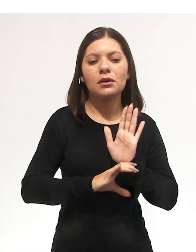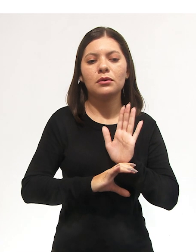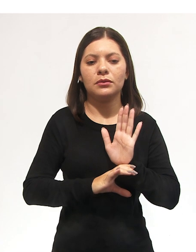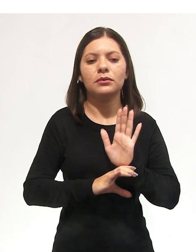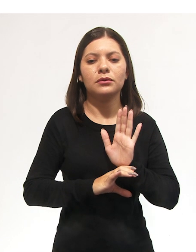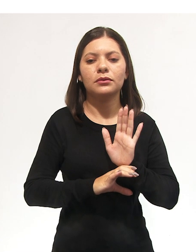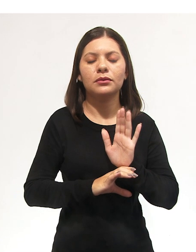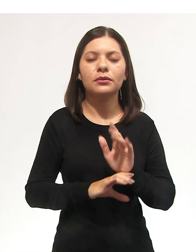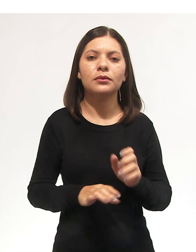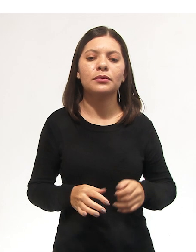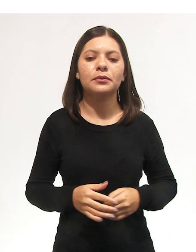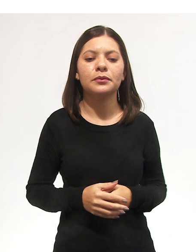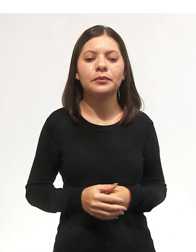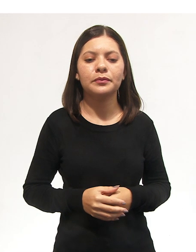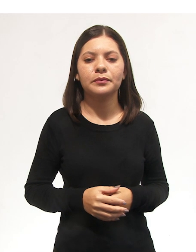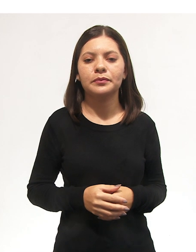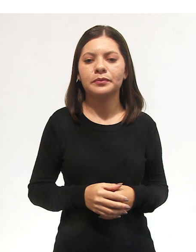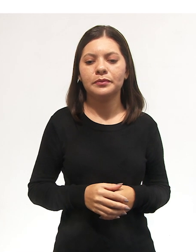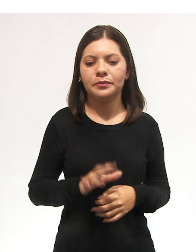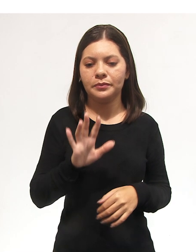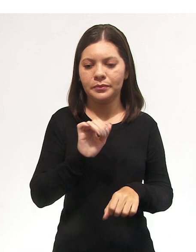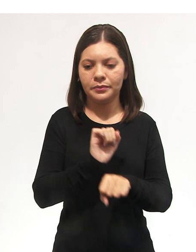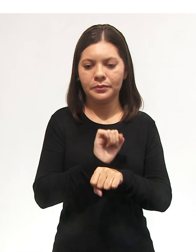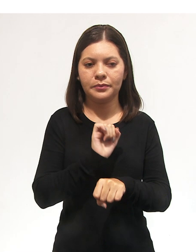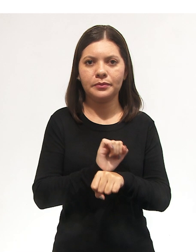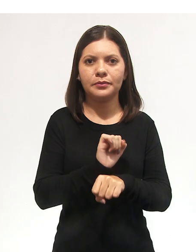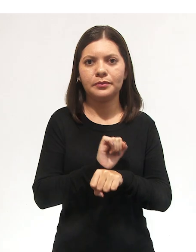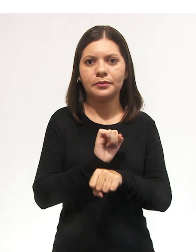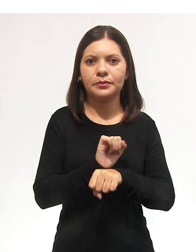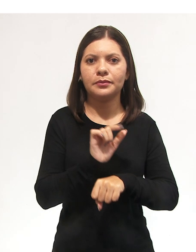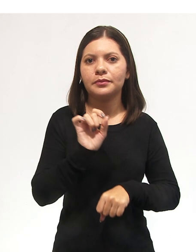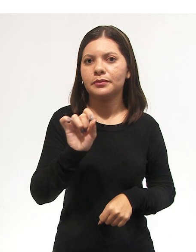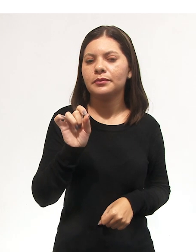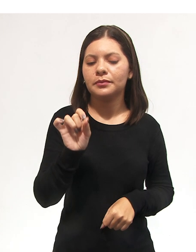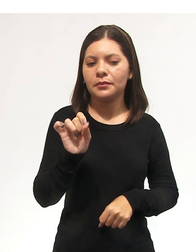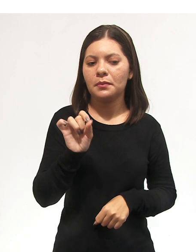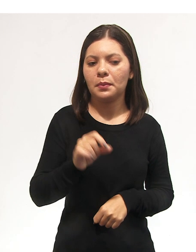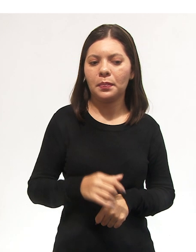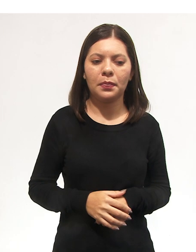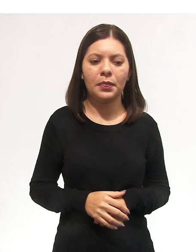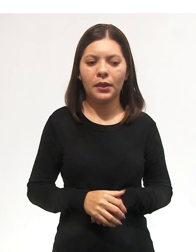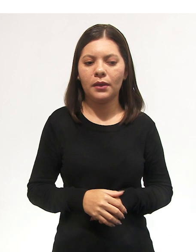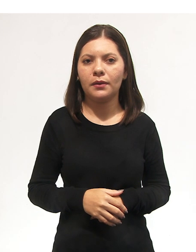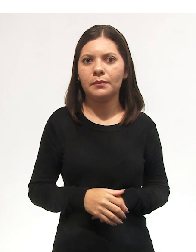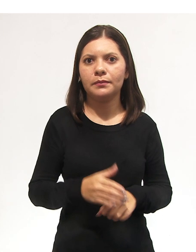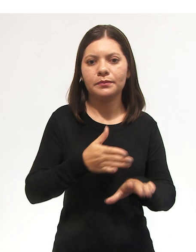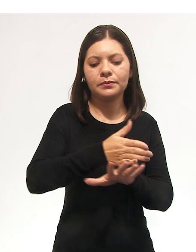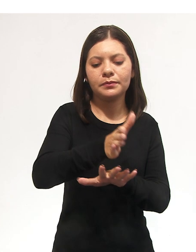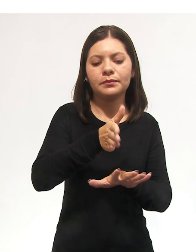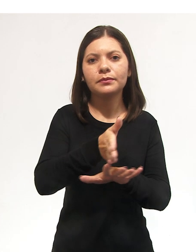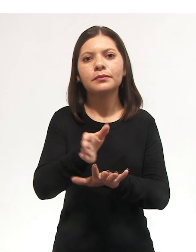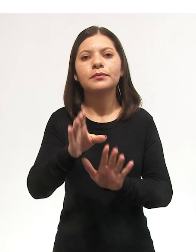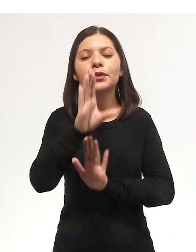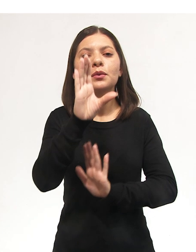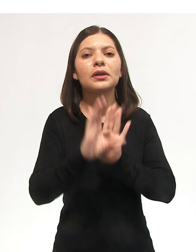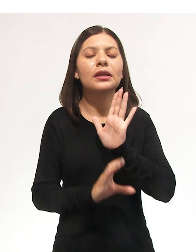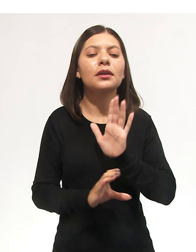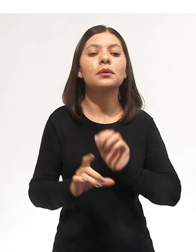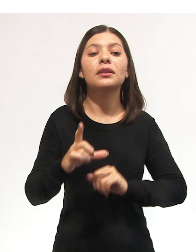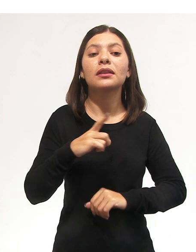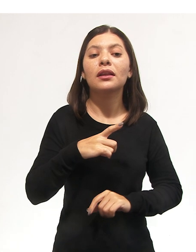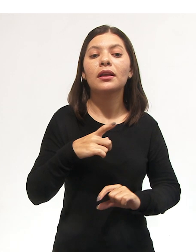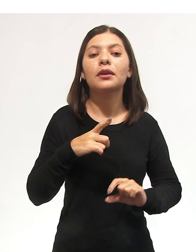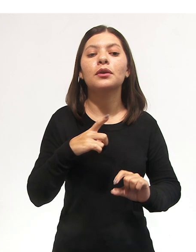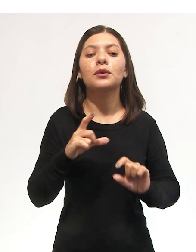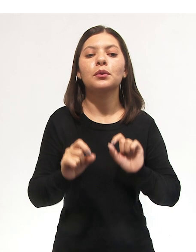contemporâneos, né? Deixa eu só observar aqui que, dentre essas dimensões do currículo, a gente